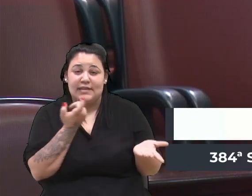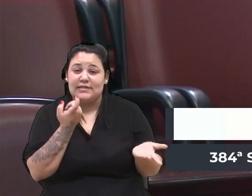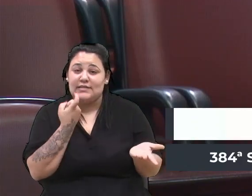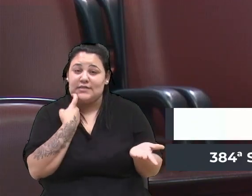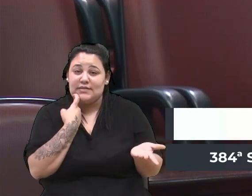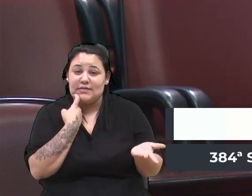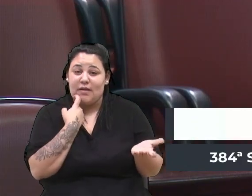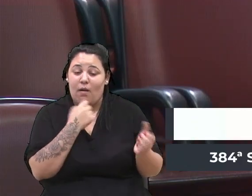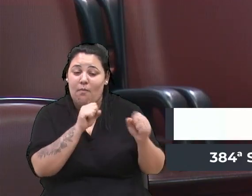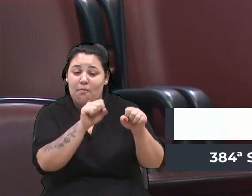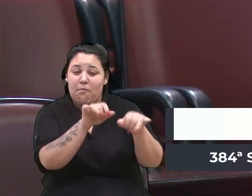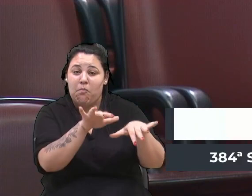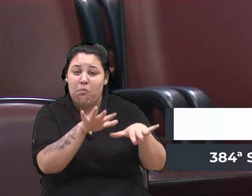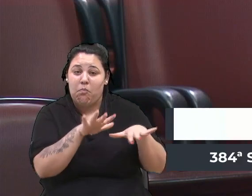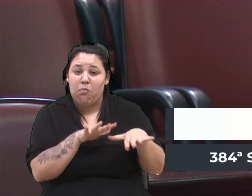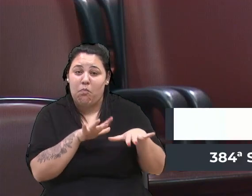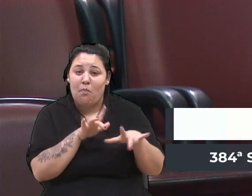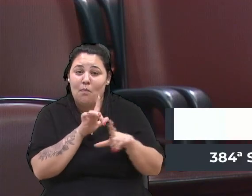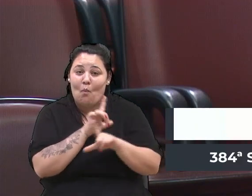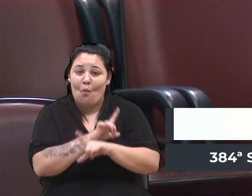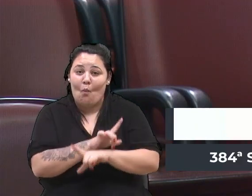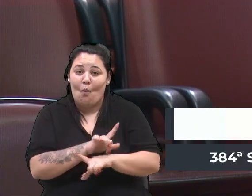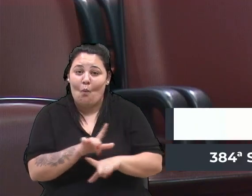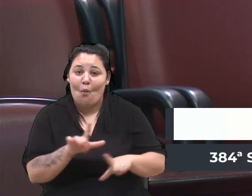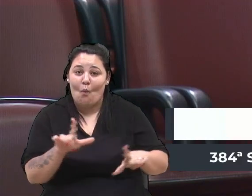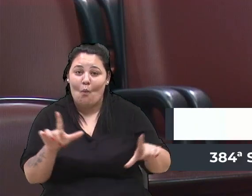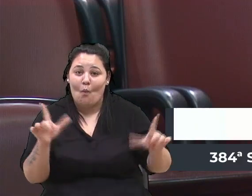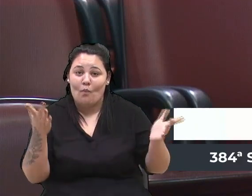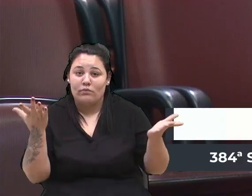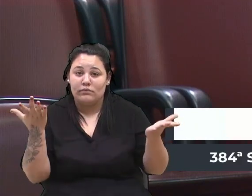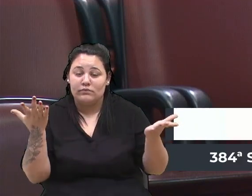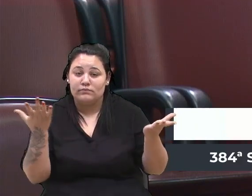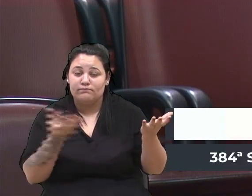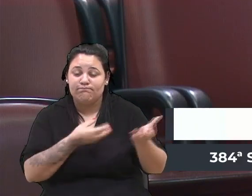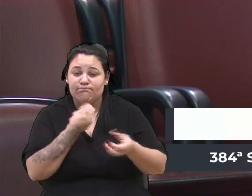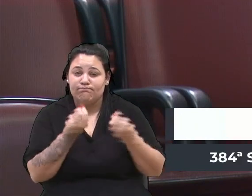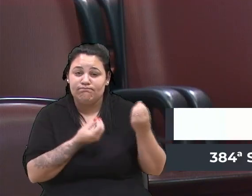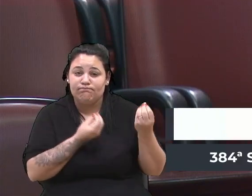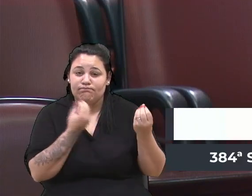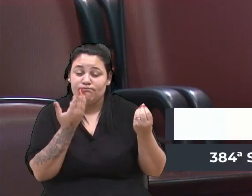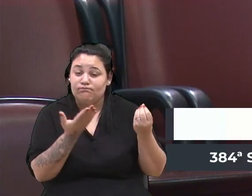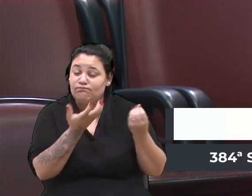vazio. Como o senhor mesmo se referiu aqui na